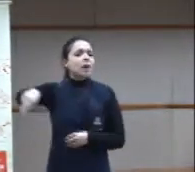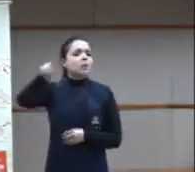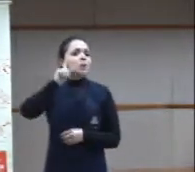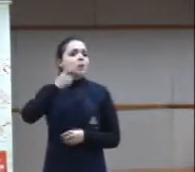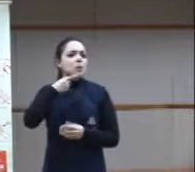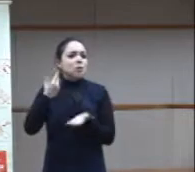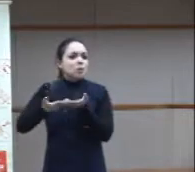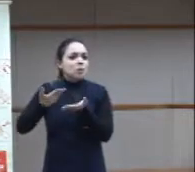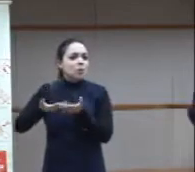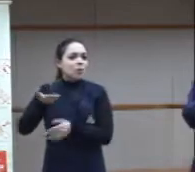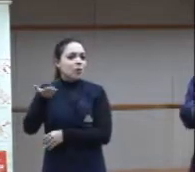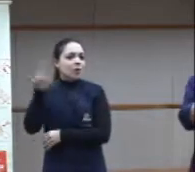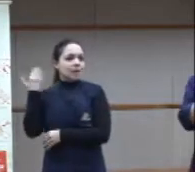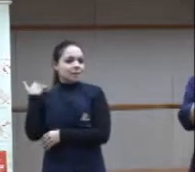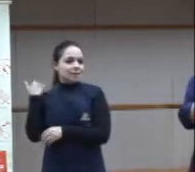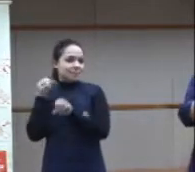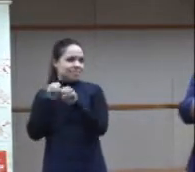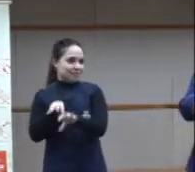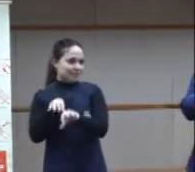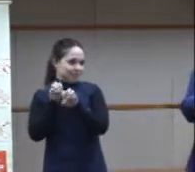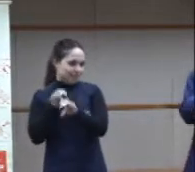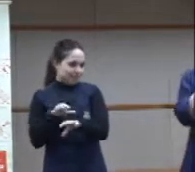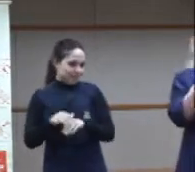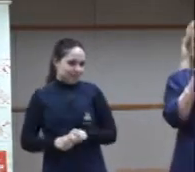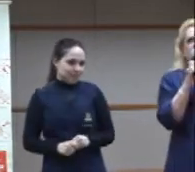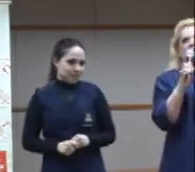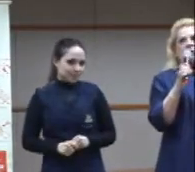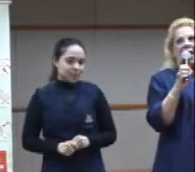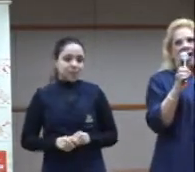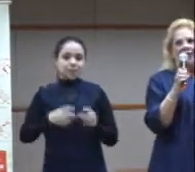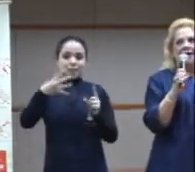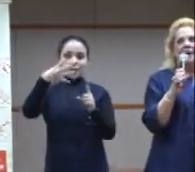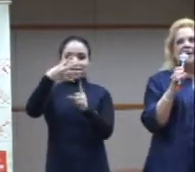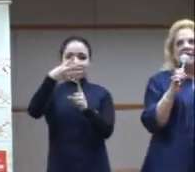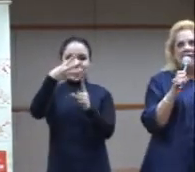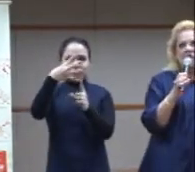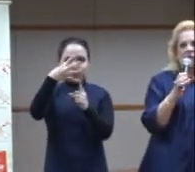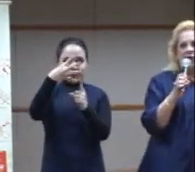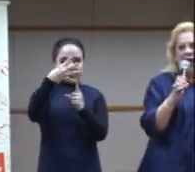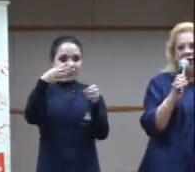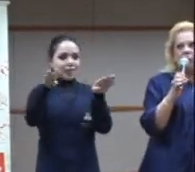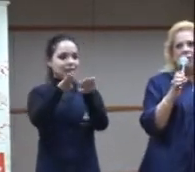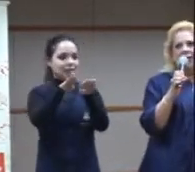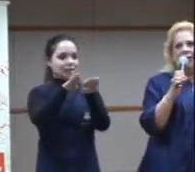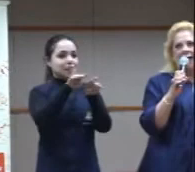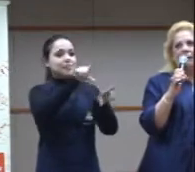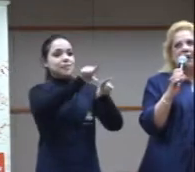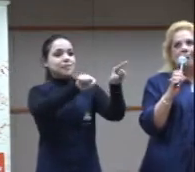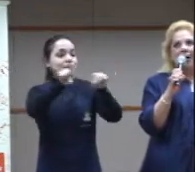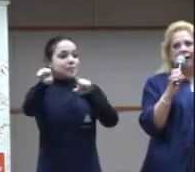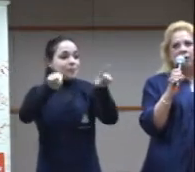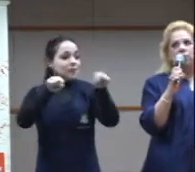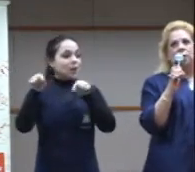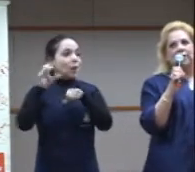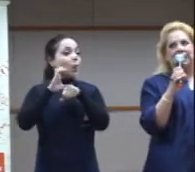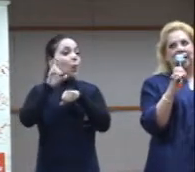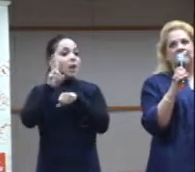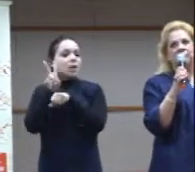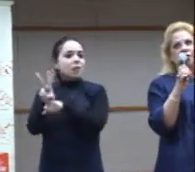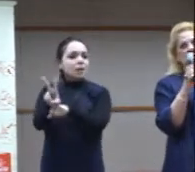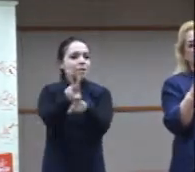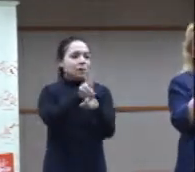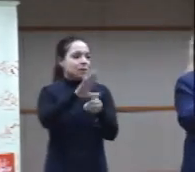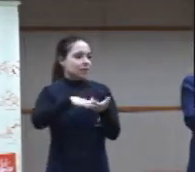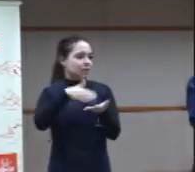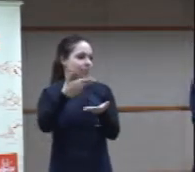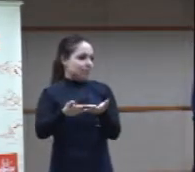caminhada dessa pessoa na educação. Em quarto lugar, selecionar e coordenar o trabalho do